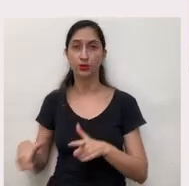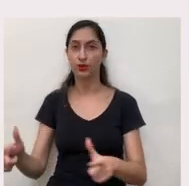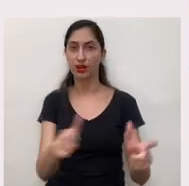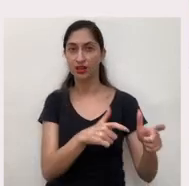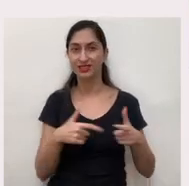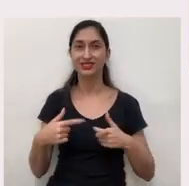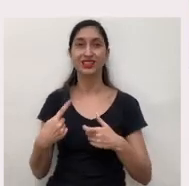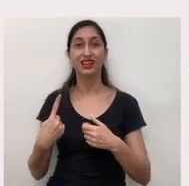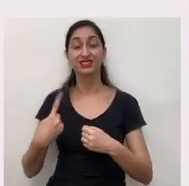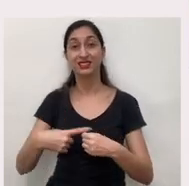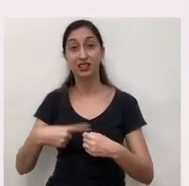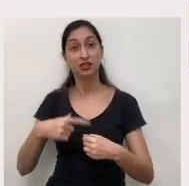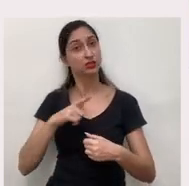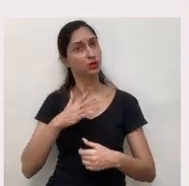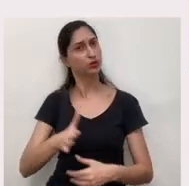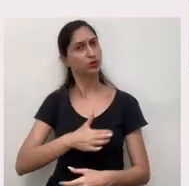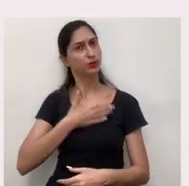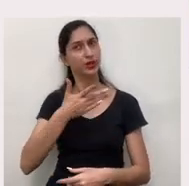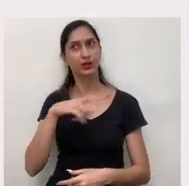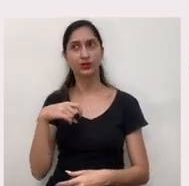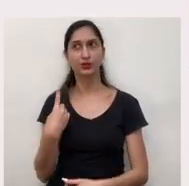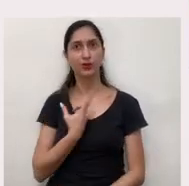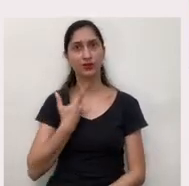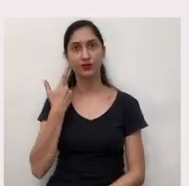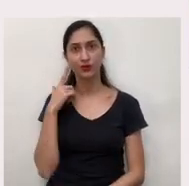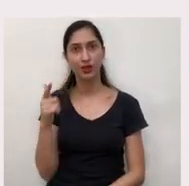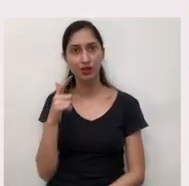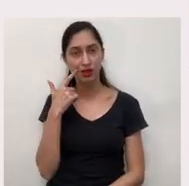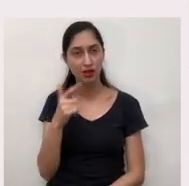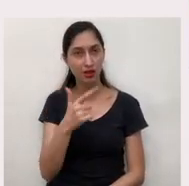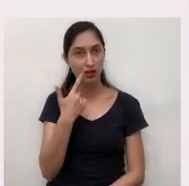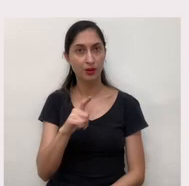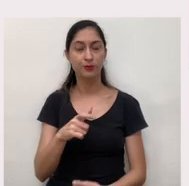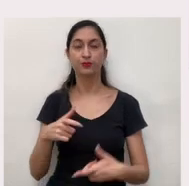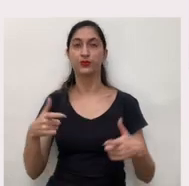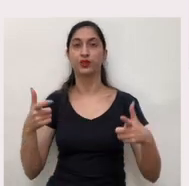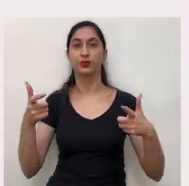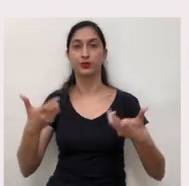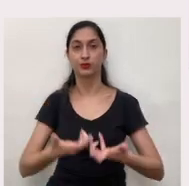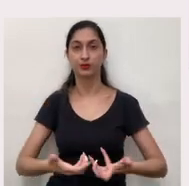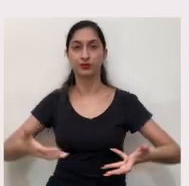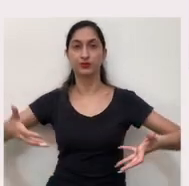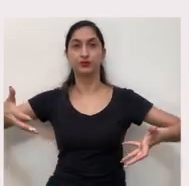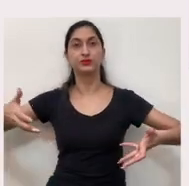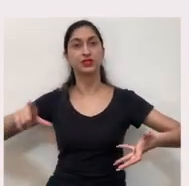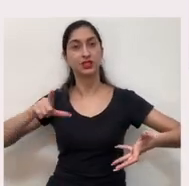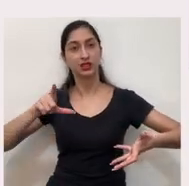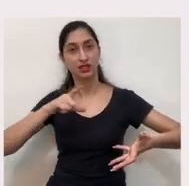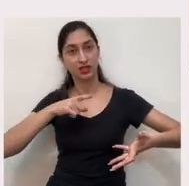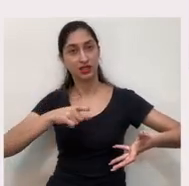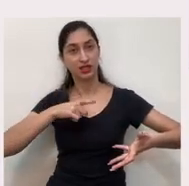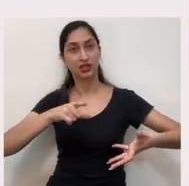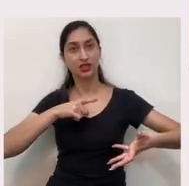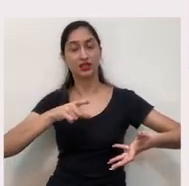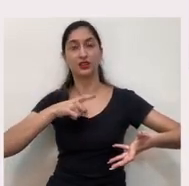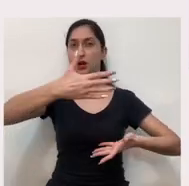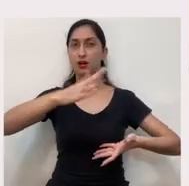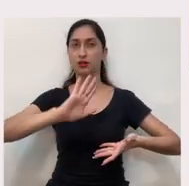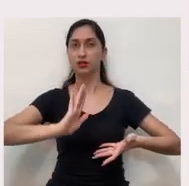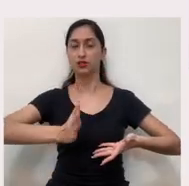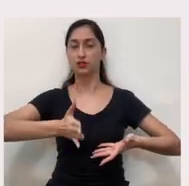cidade oferece surpresa para os olhos. Um cesto de alcaparras que surge na muralha da